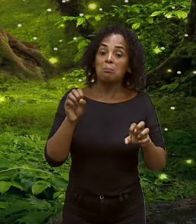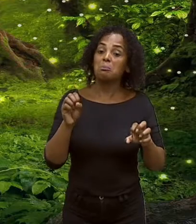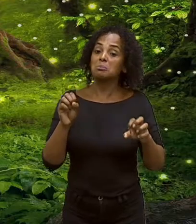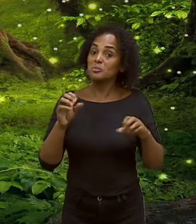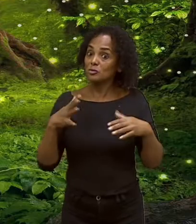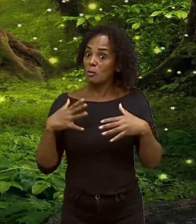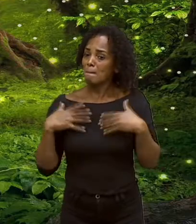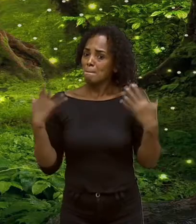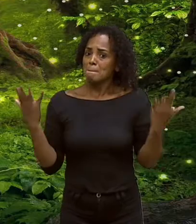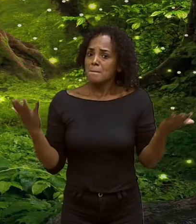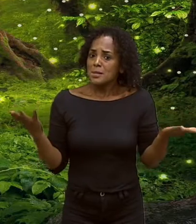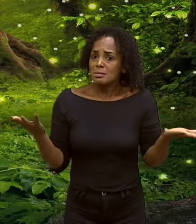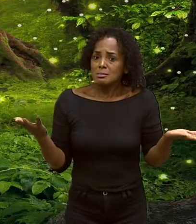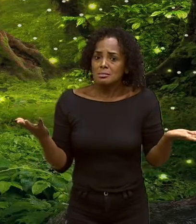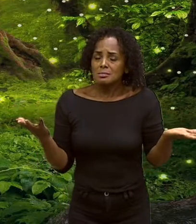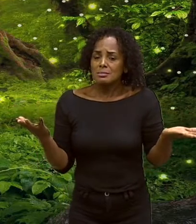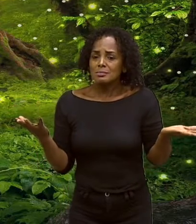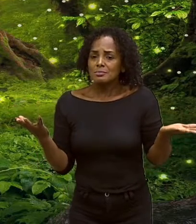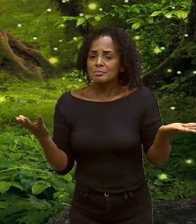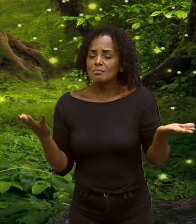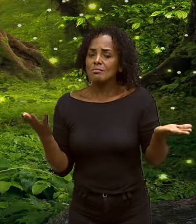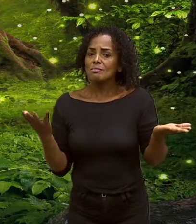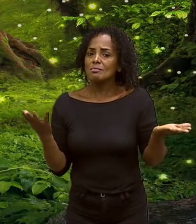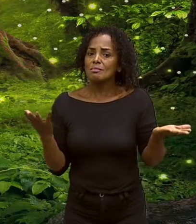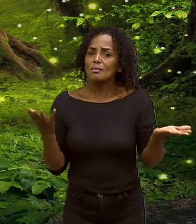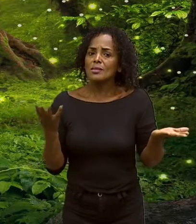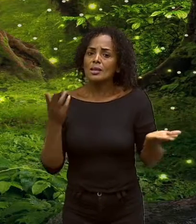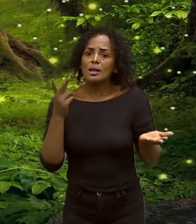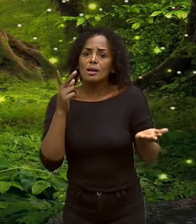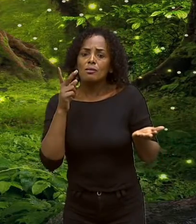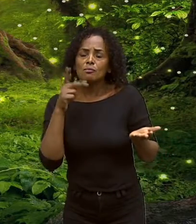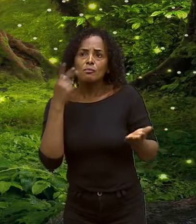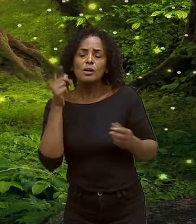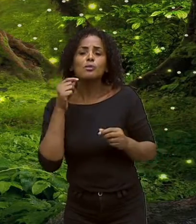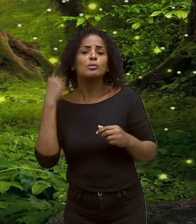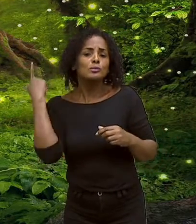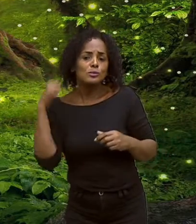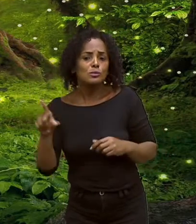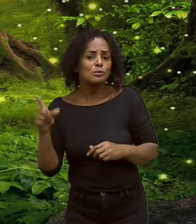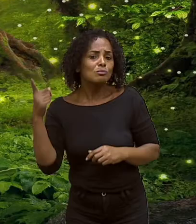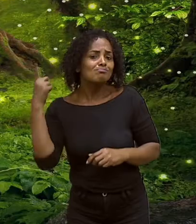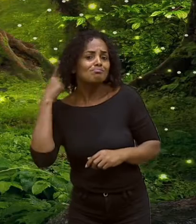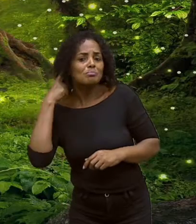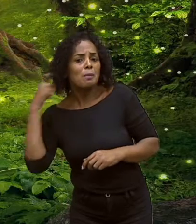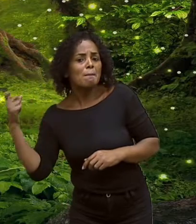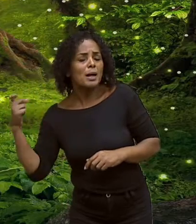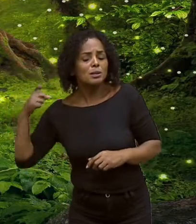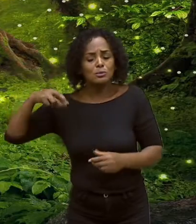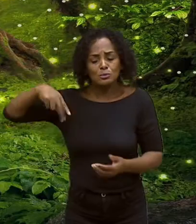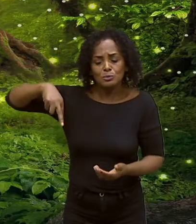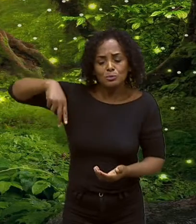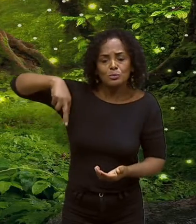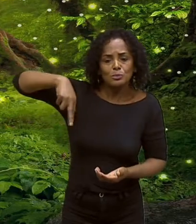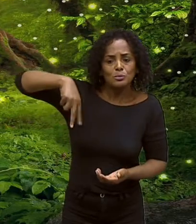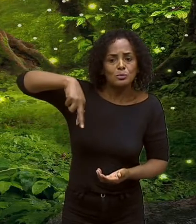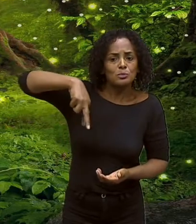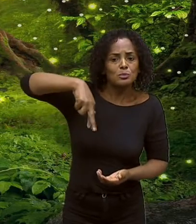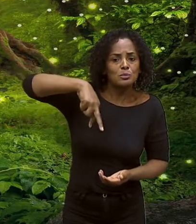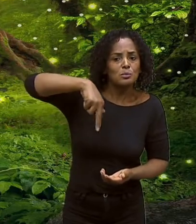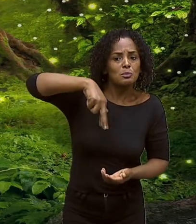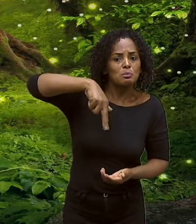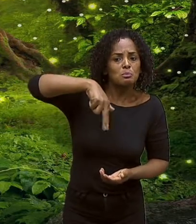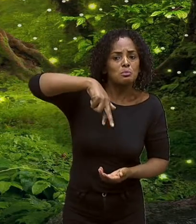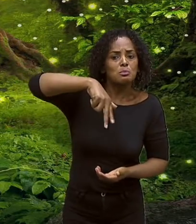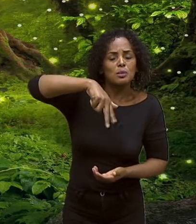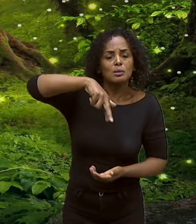surpreendente. Ele foi e disse, ouço passos à frente. Você escutou? O